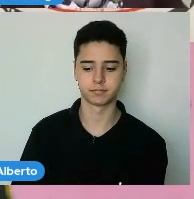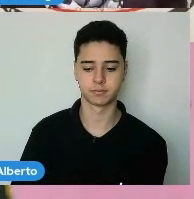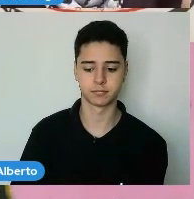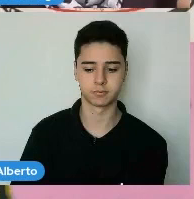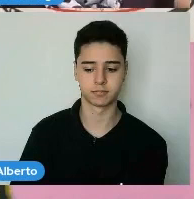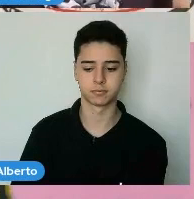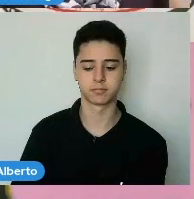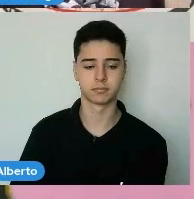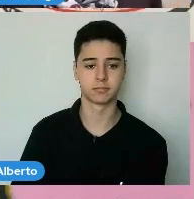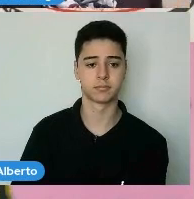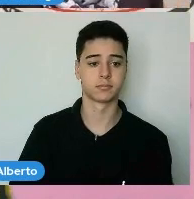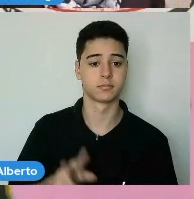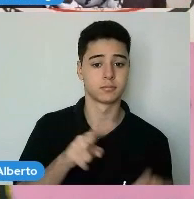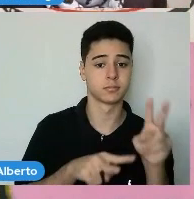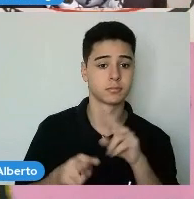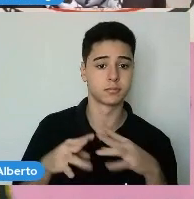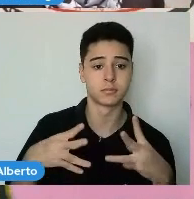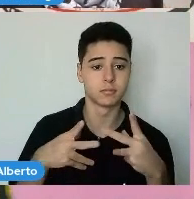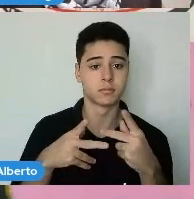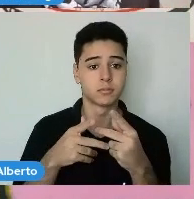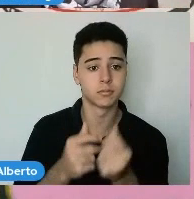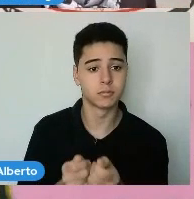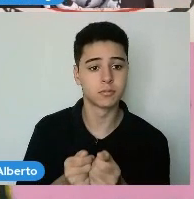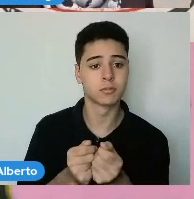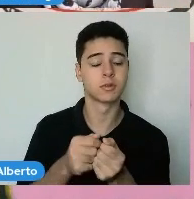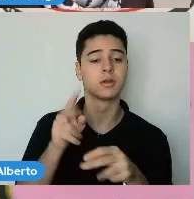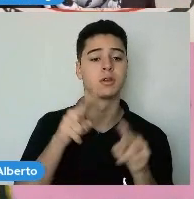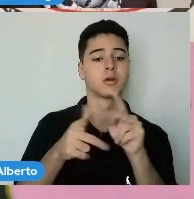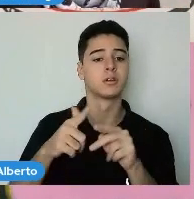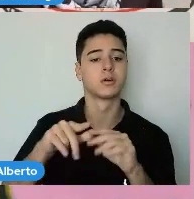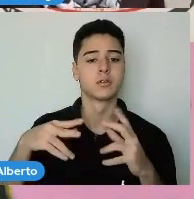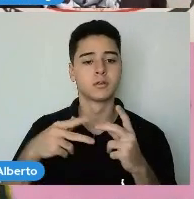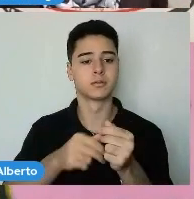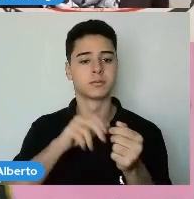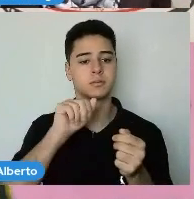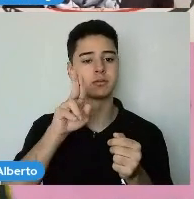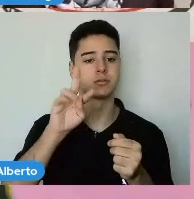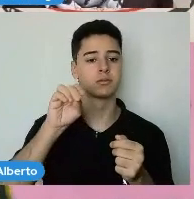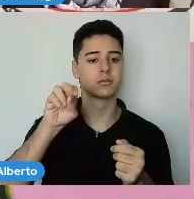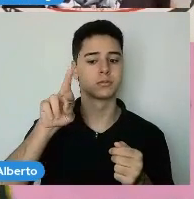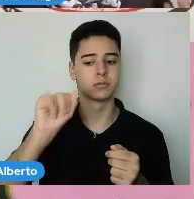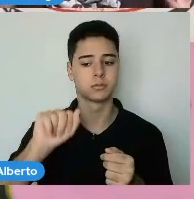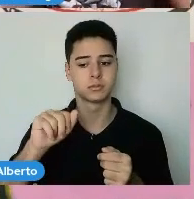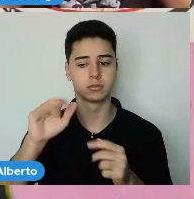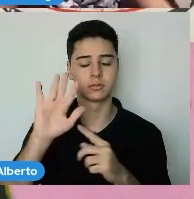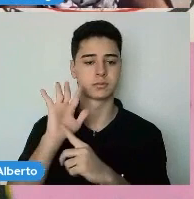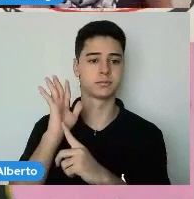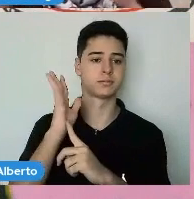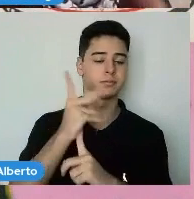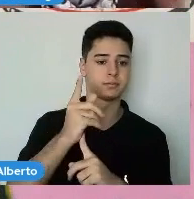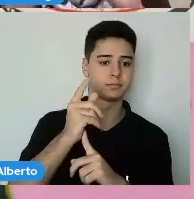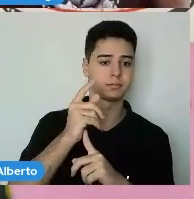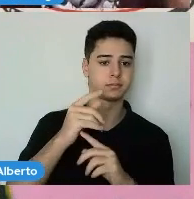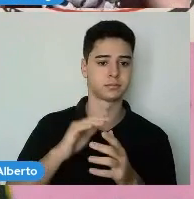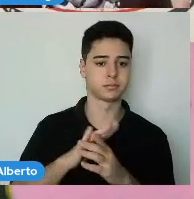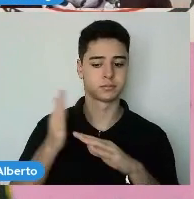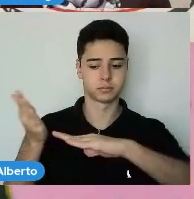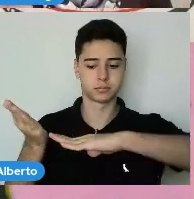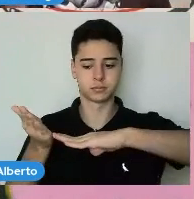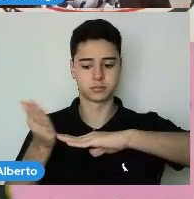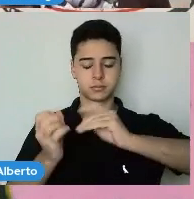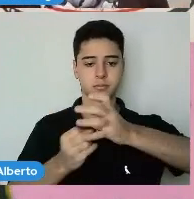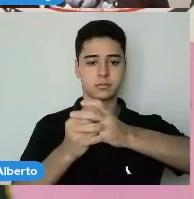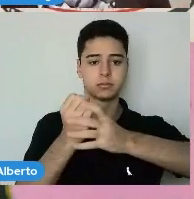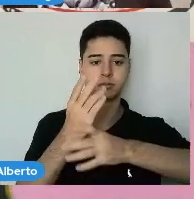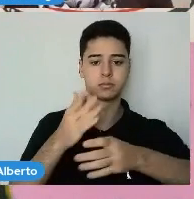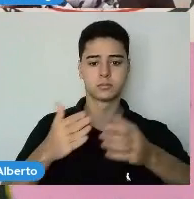E a revisão do conceito de autoria. A revisão do conceito de autoria na arte contemporânea, ela cria uma dualidade. Assim,